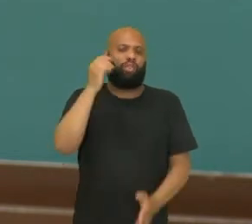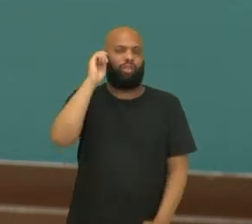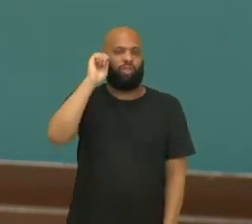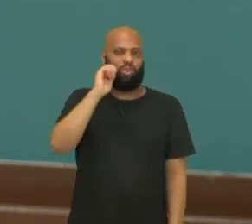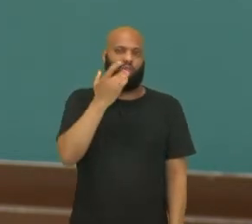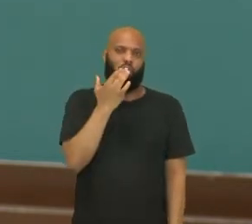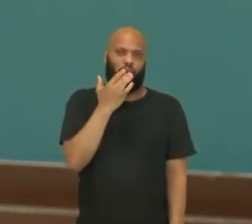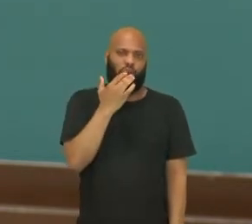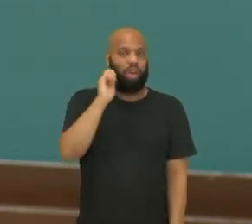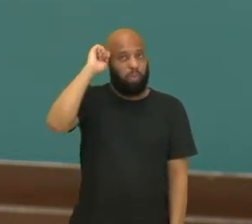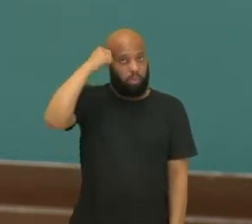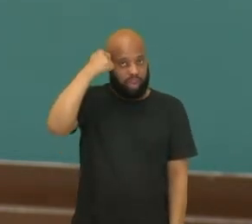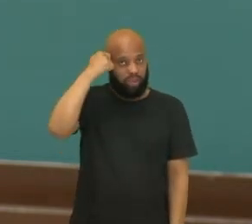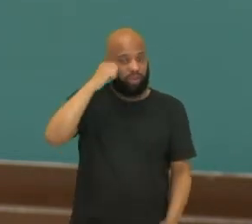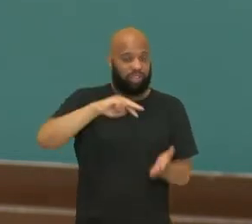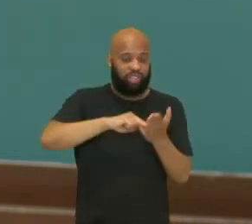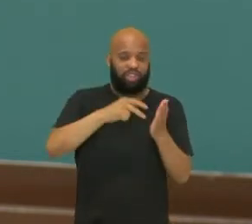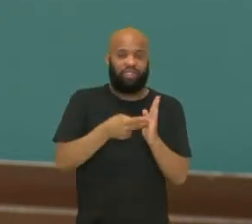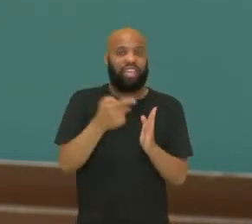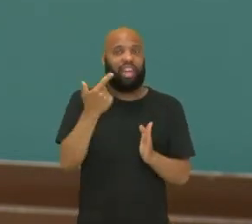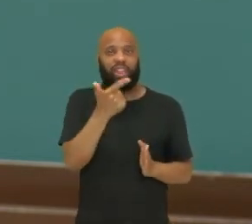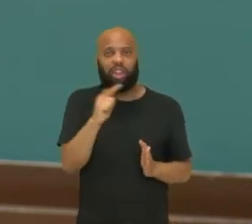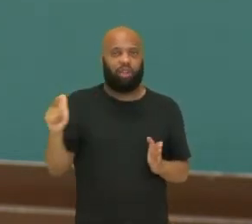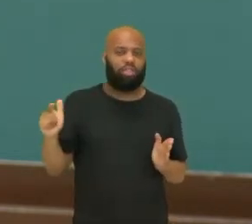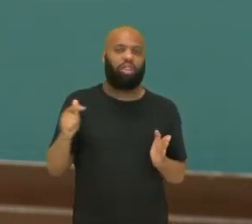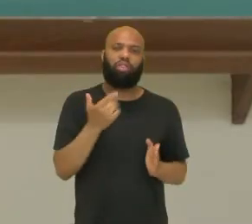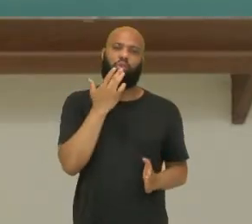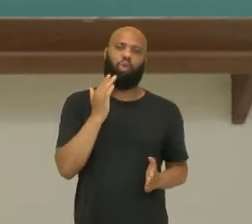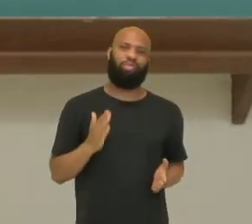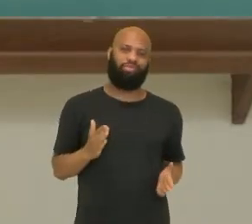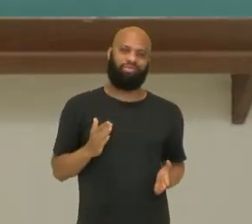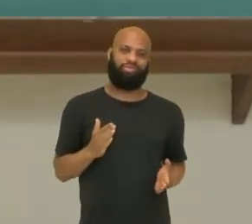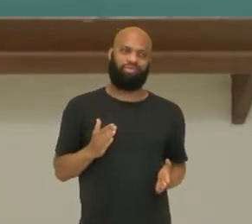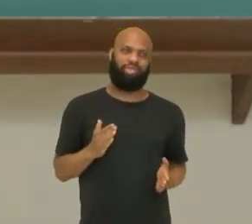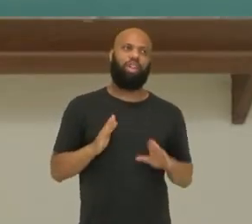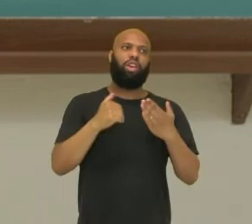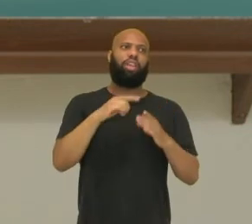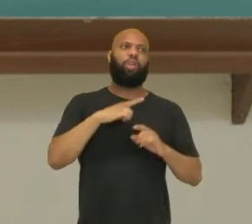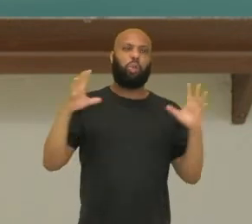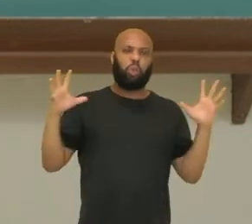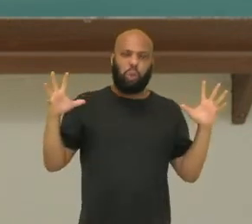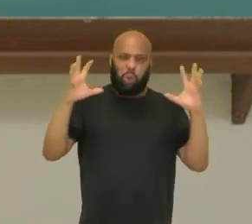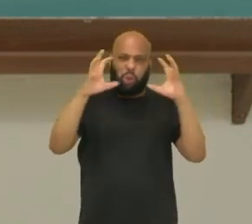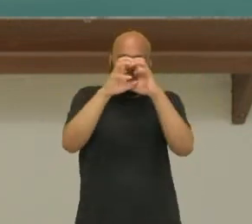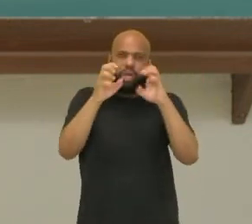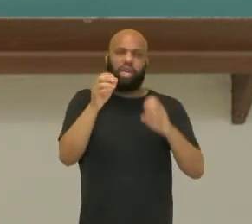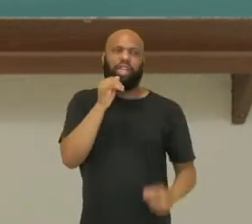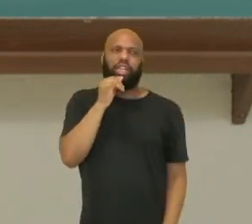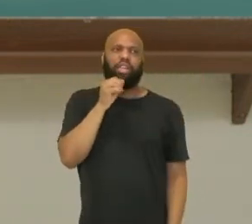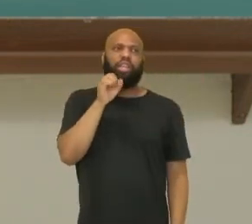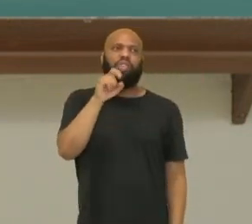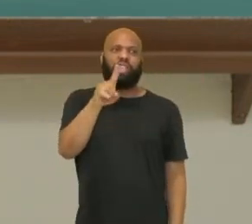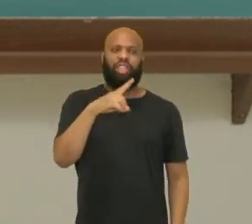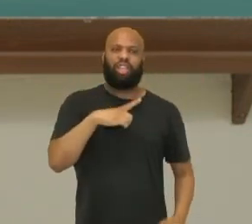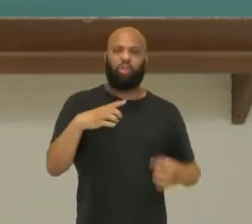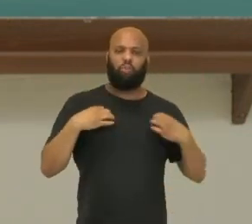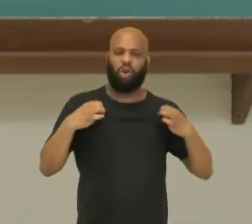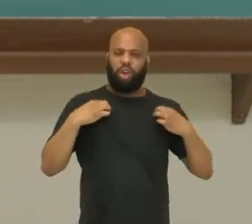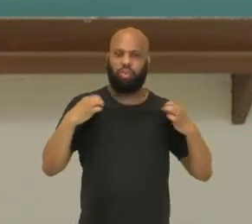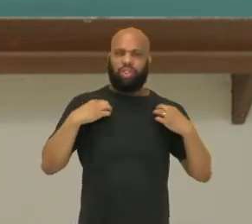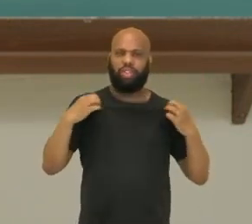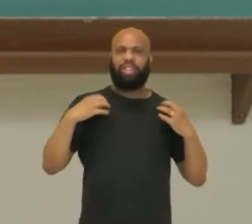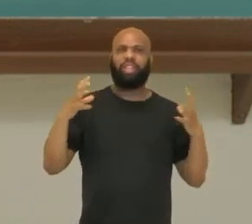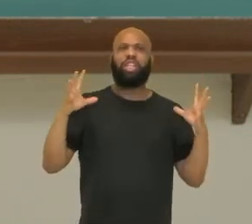Não esqueça, o preto, ele é ausência de cor. Então, o escuro, quando você sai com uma camiseta escura no